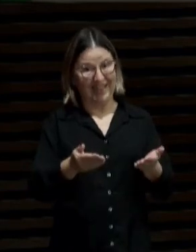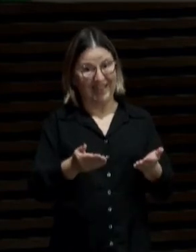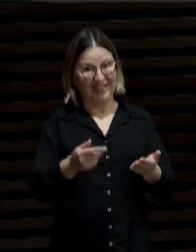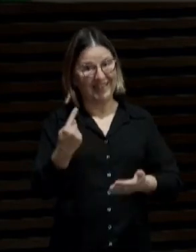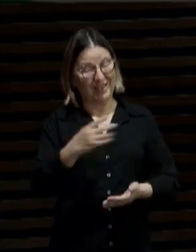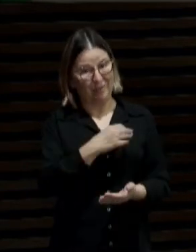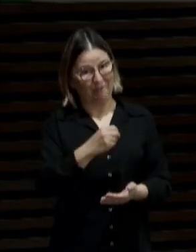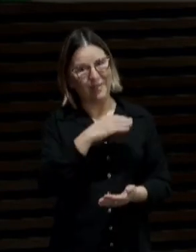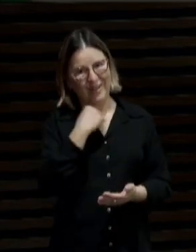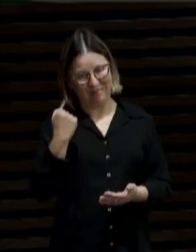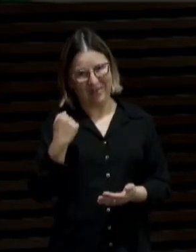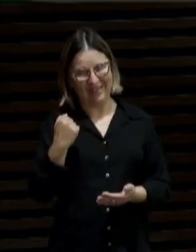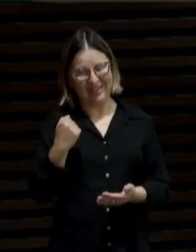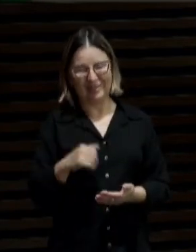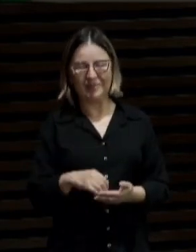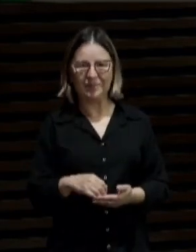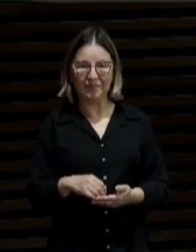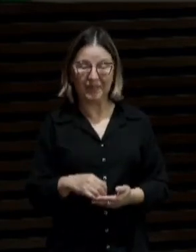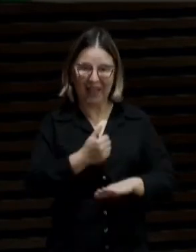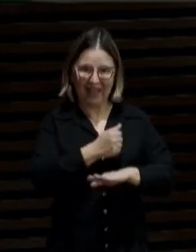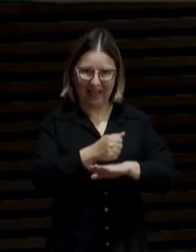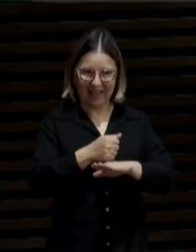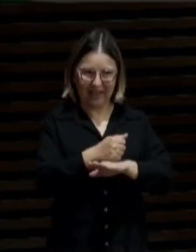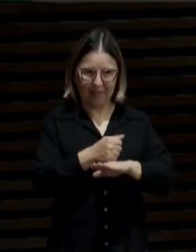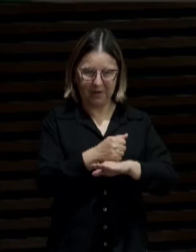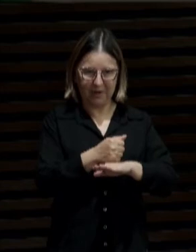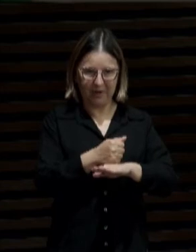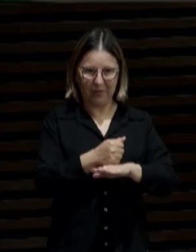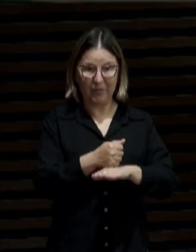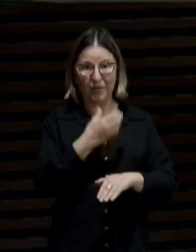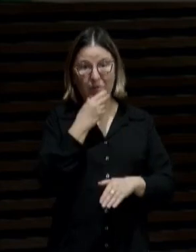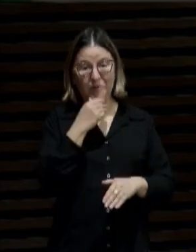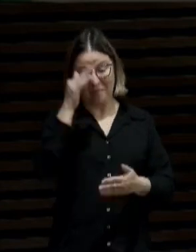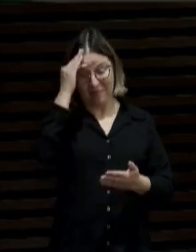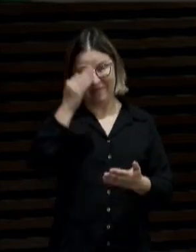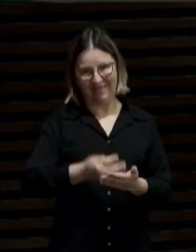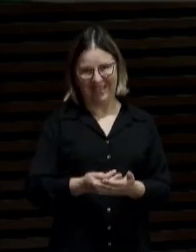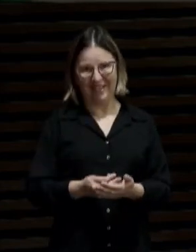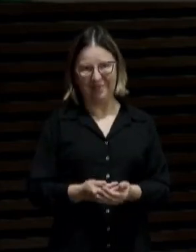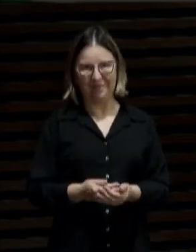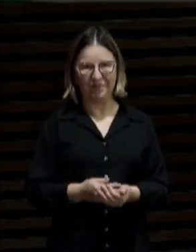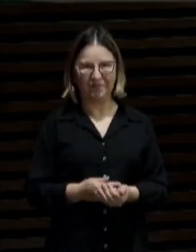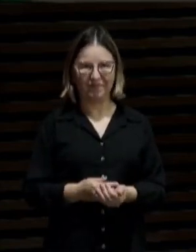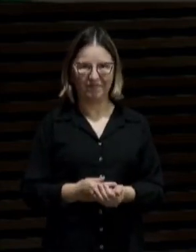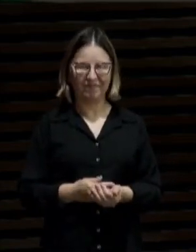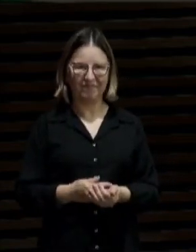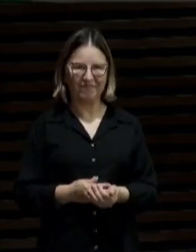suas obras de justiça. Abraão era um homem de fé. Ele falou, se Deus